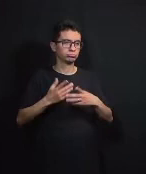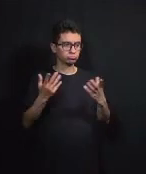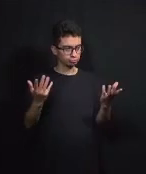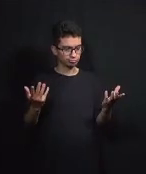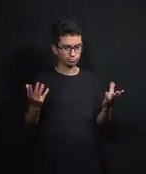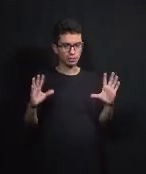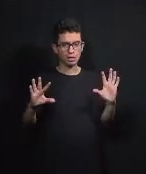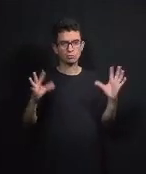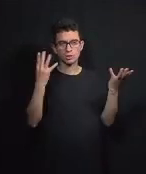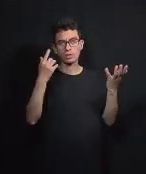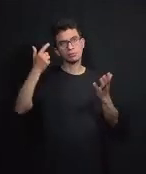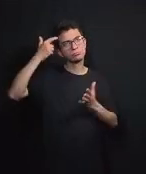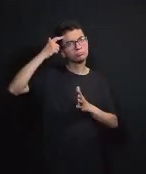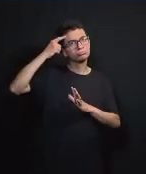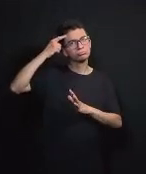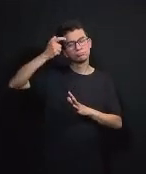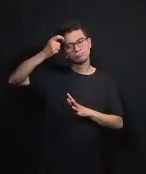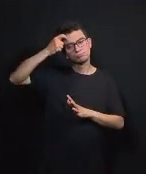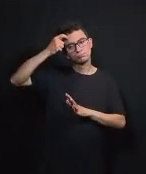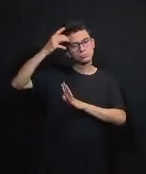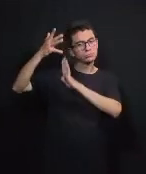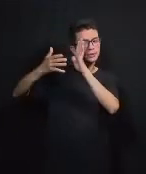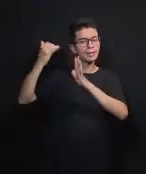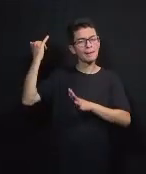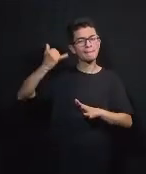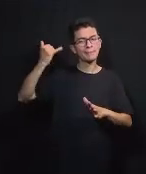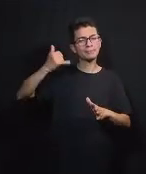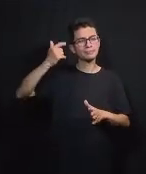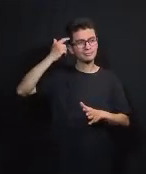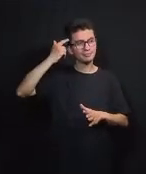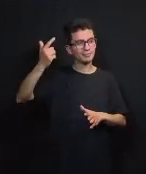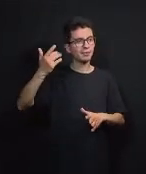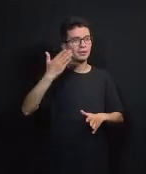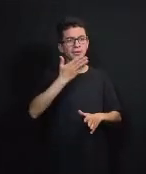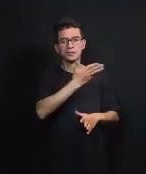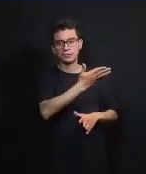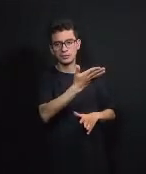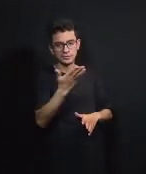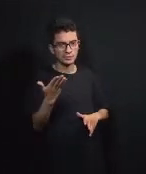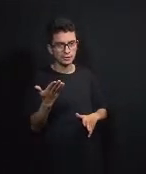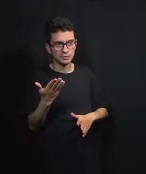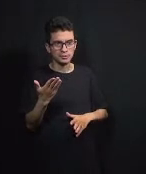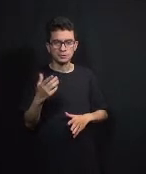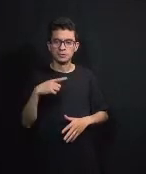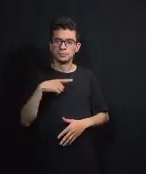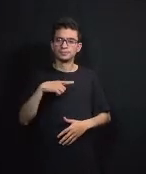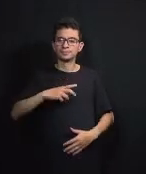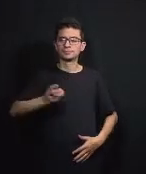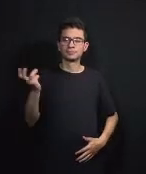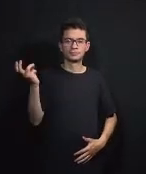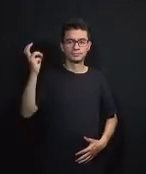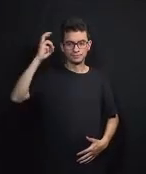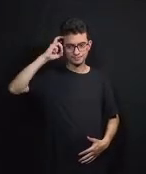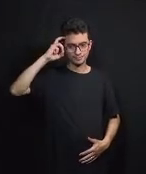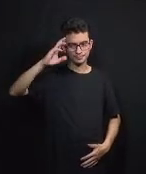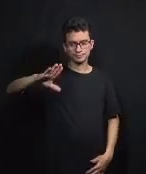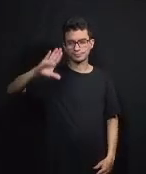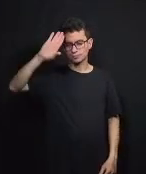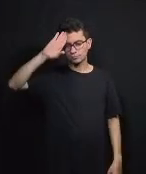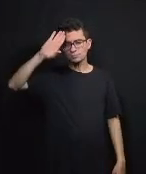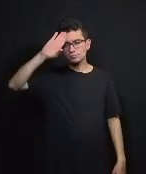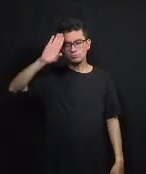na mentalidade militar, na cultura militar dada pelas escolas